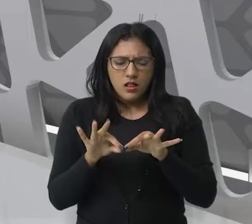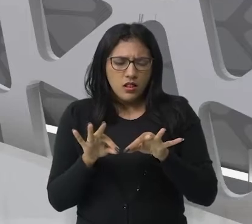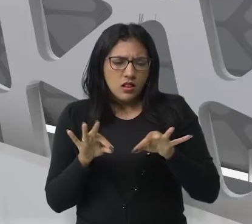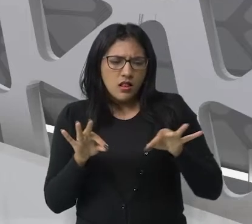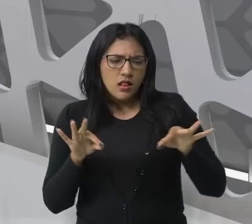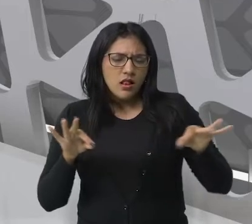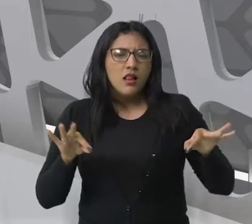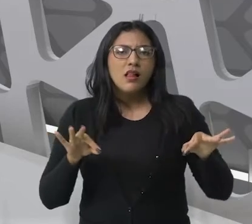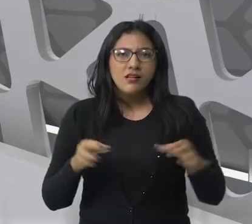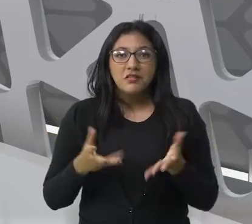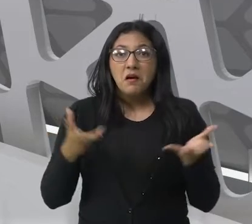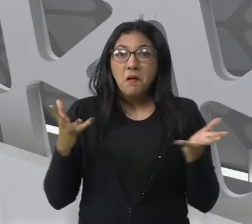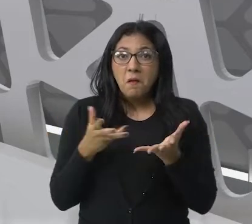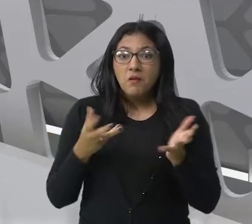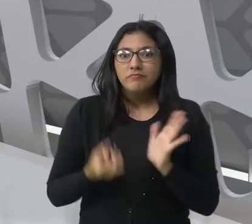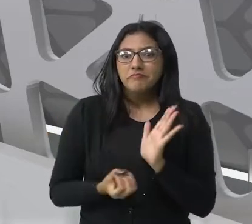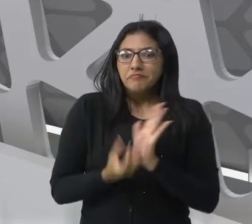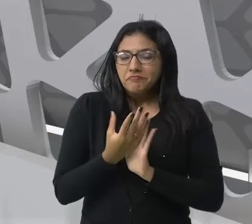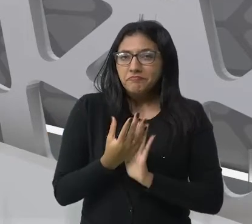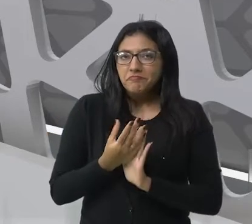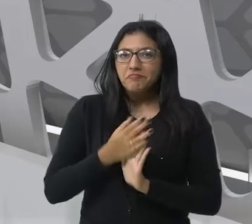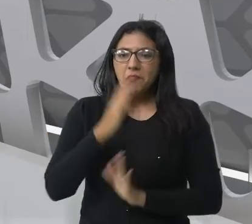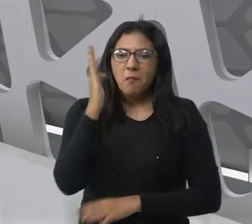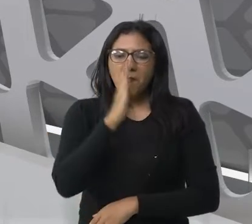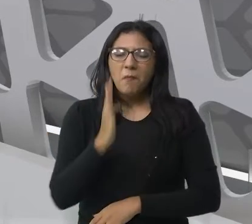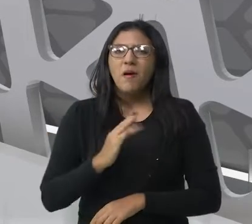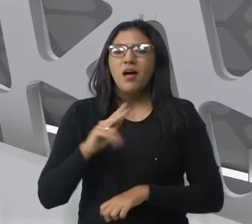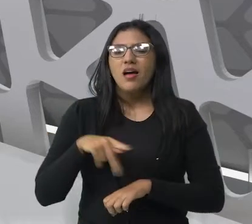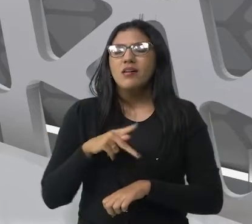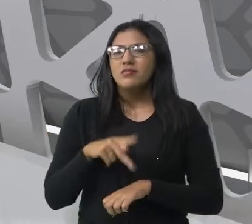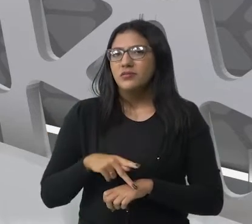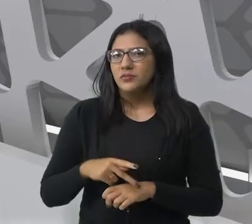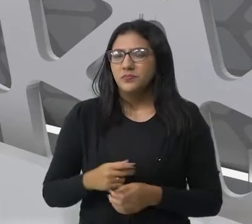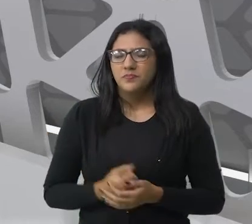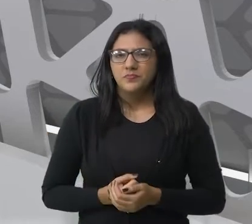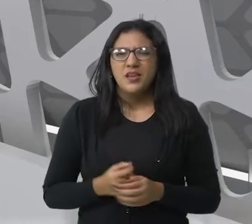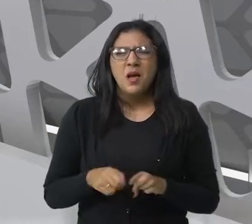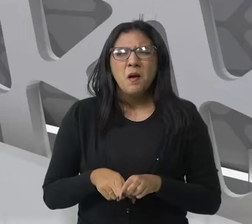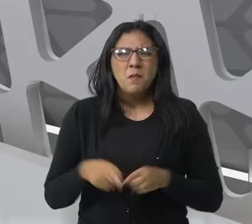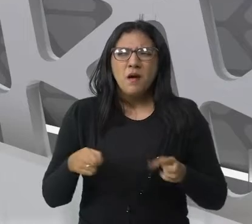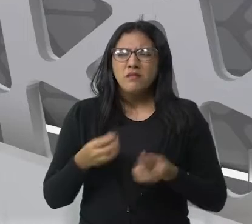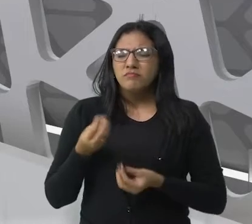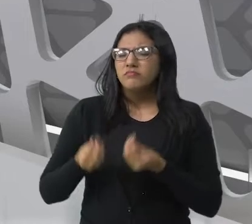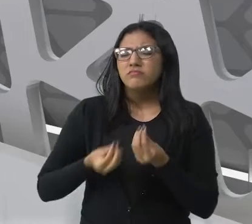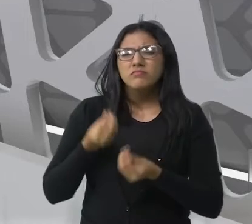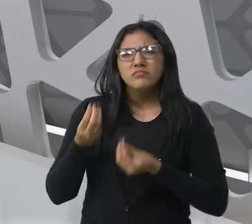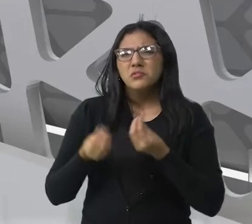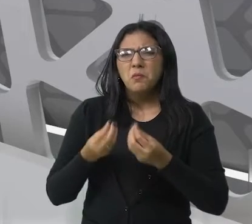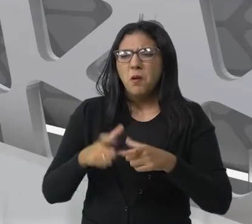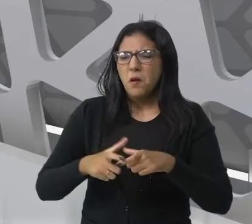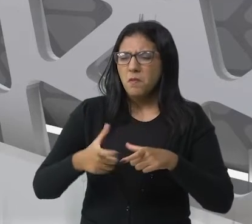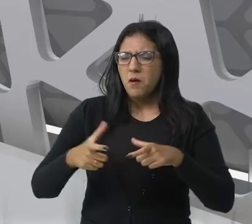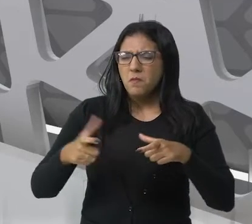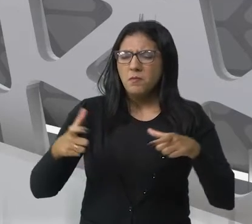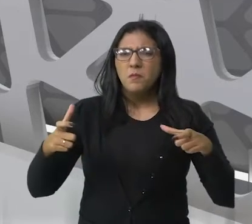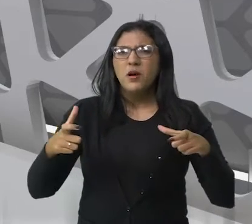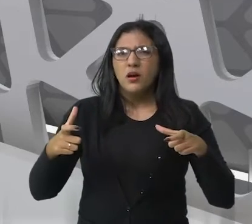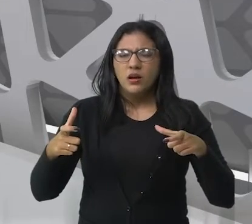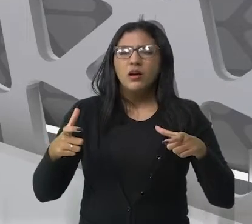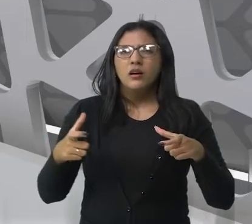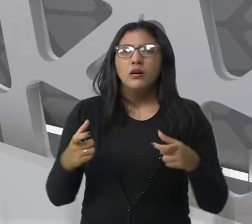dia o nosso país. Tá? Agora, essa expansão territorial do Brasil, a gente vai verificar